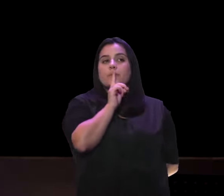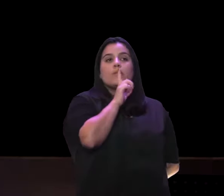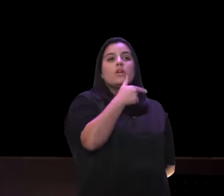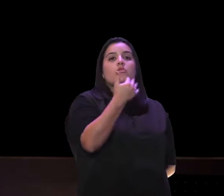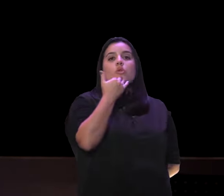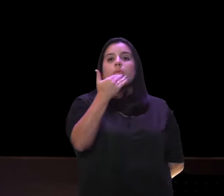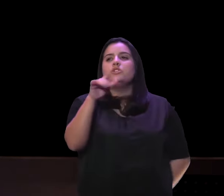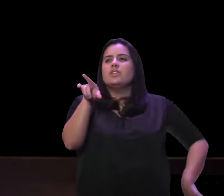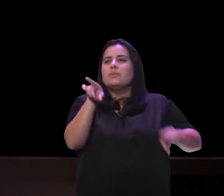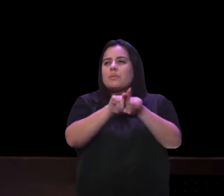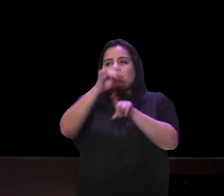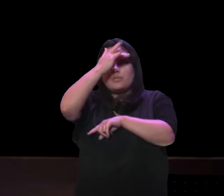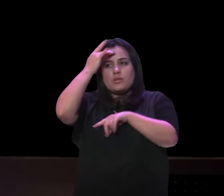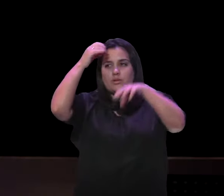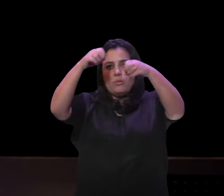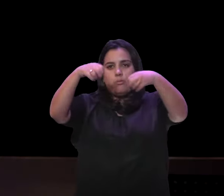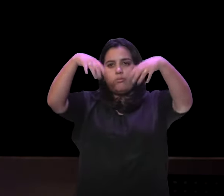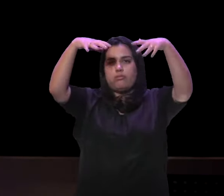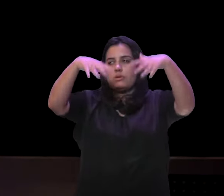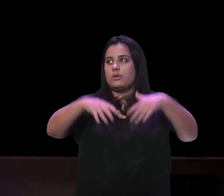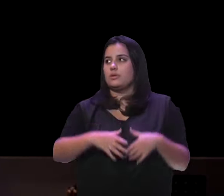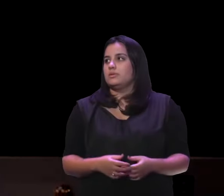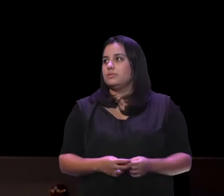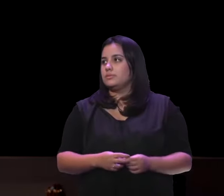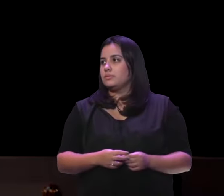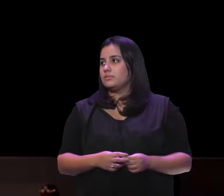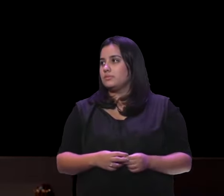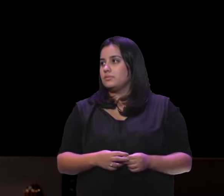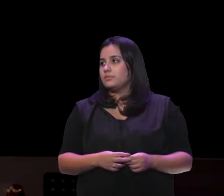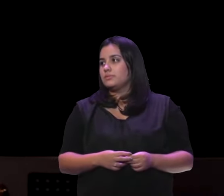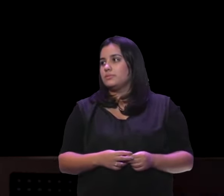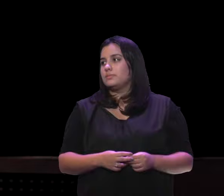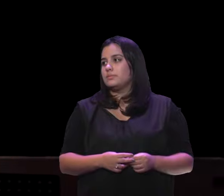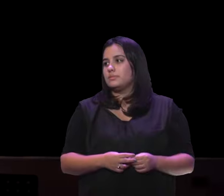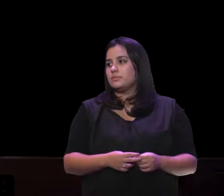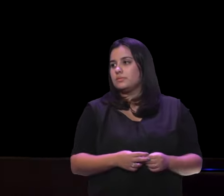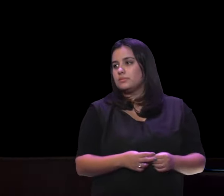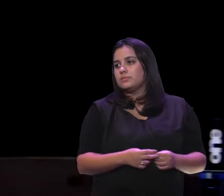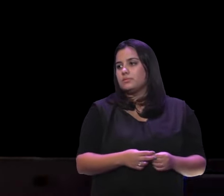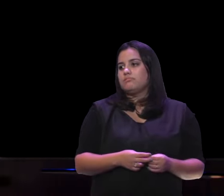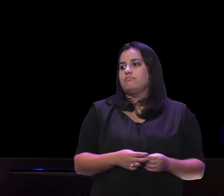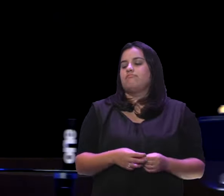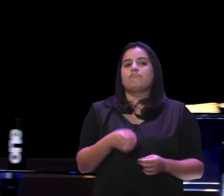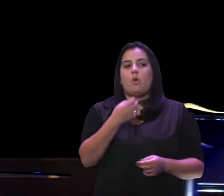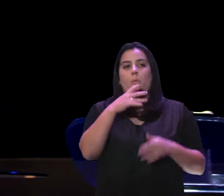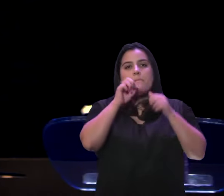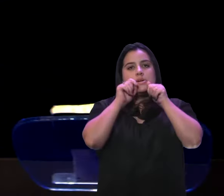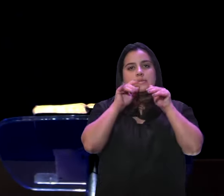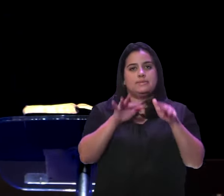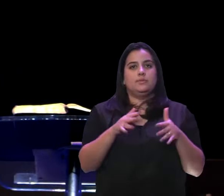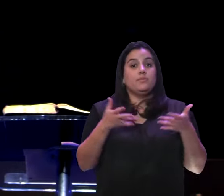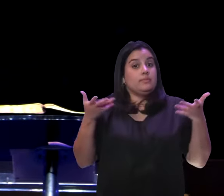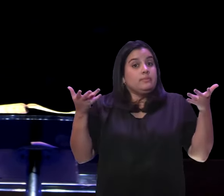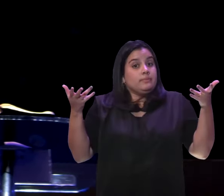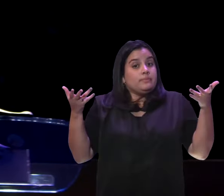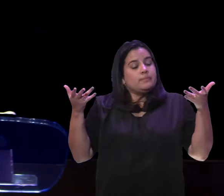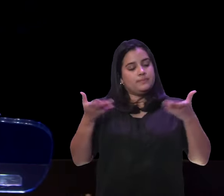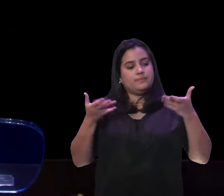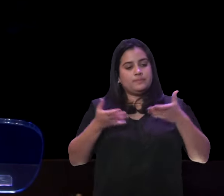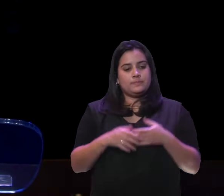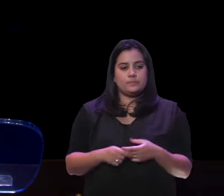pessoal da iluminação ligar as luzes da igreja, por favor. Isso. Bênção. Bom, a